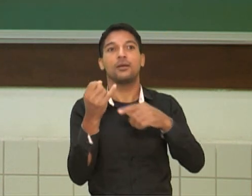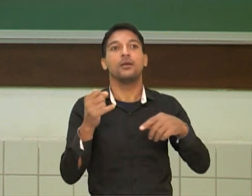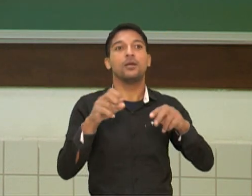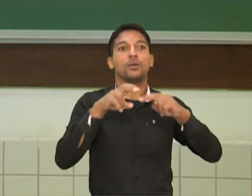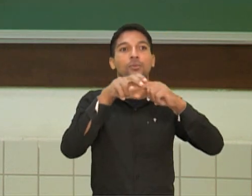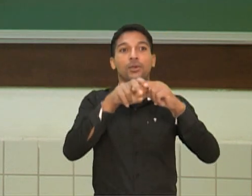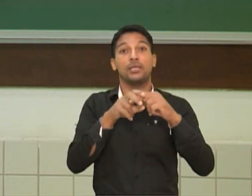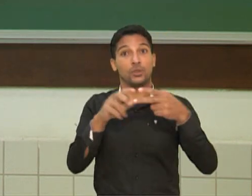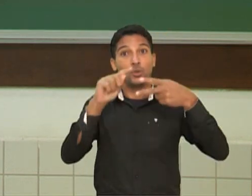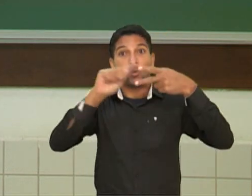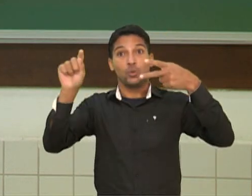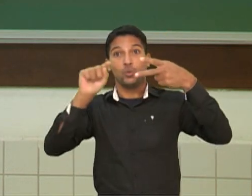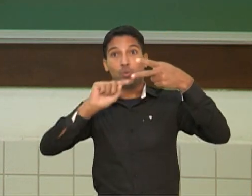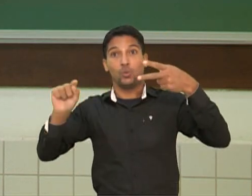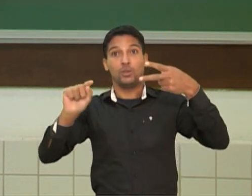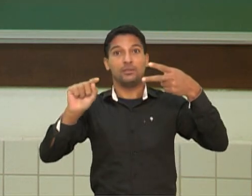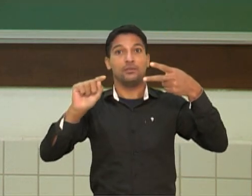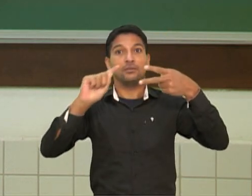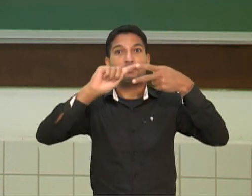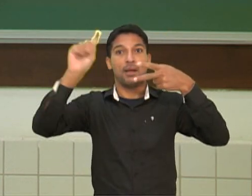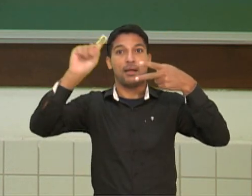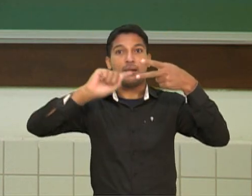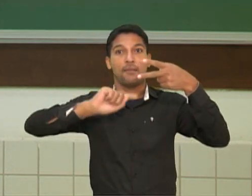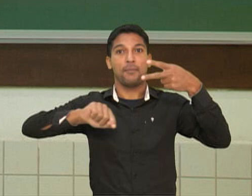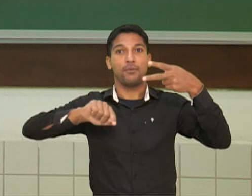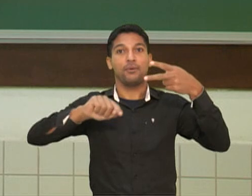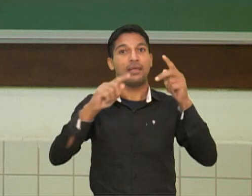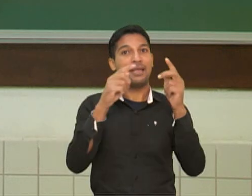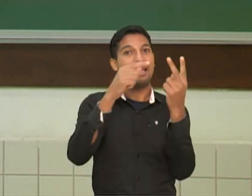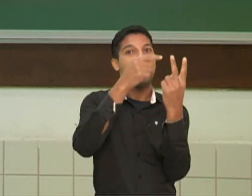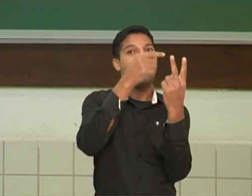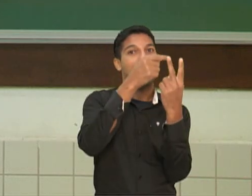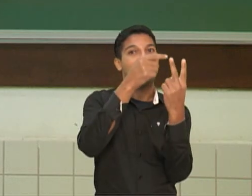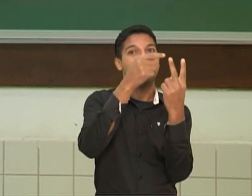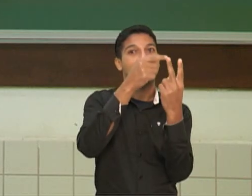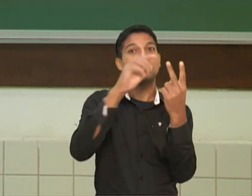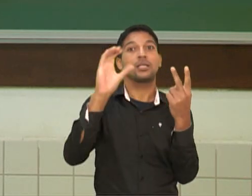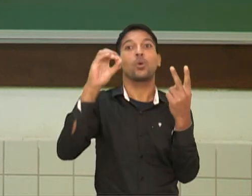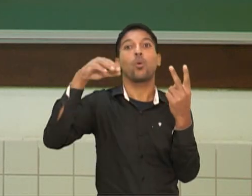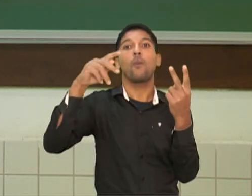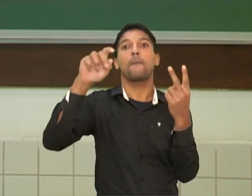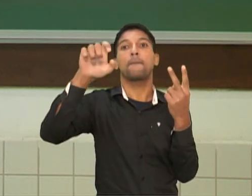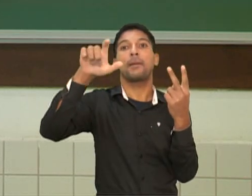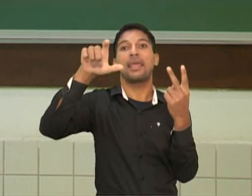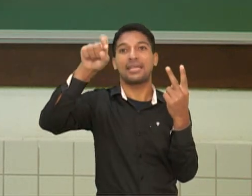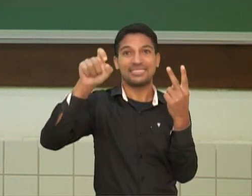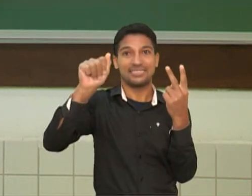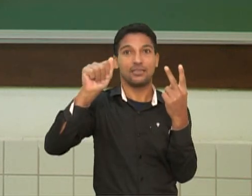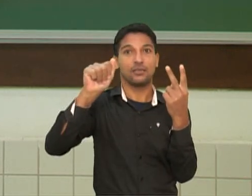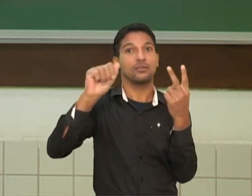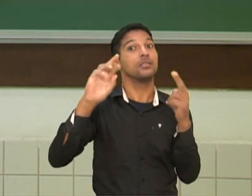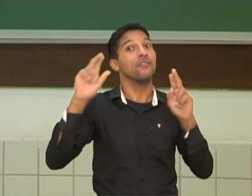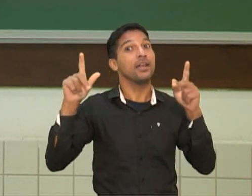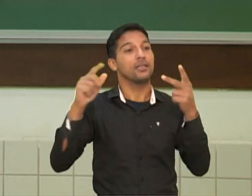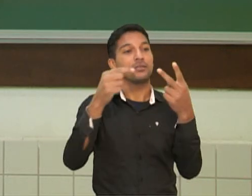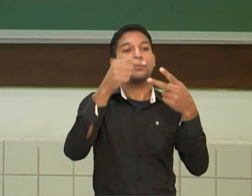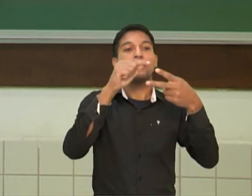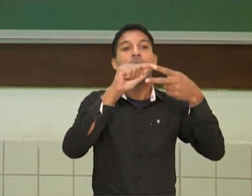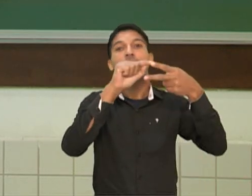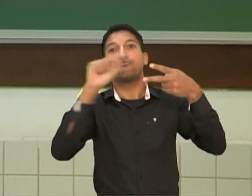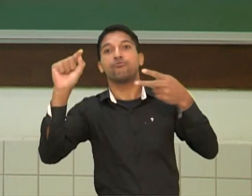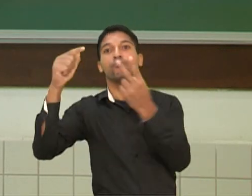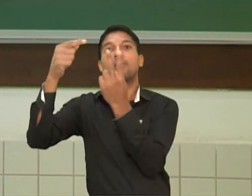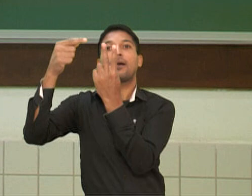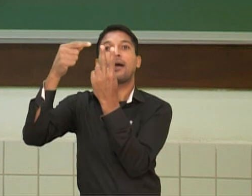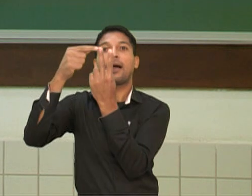raízes complexas e distintas. Agora eu quero que você me diga quais são essas raízes. Eu já fiz um